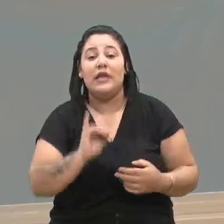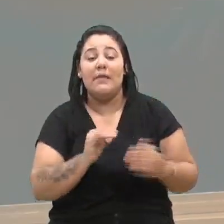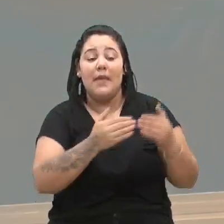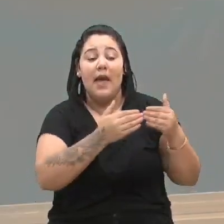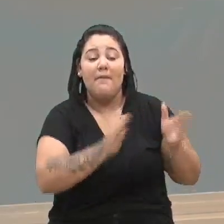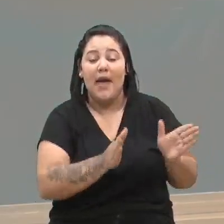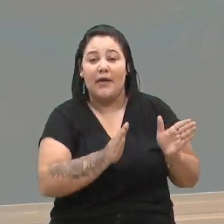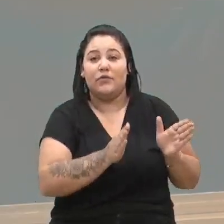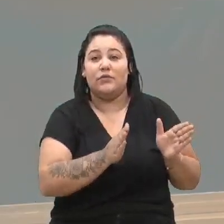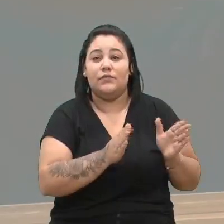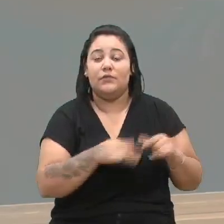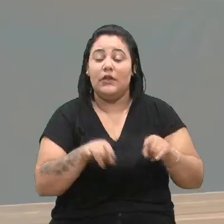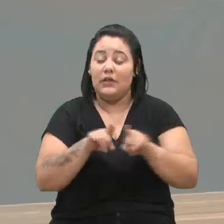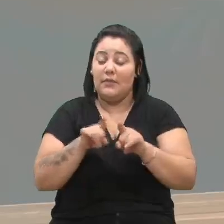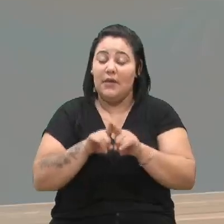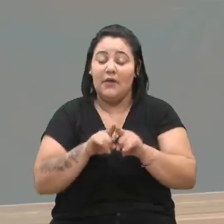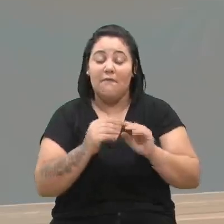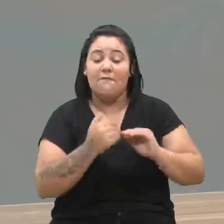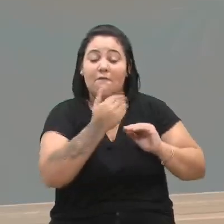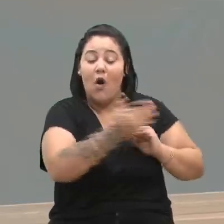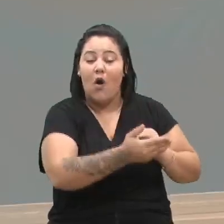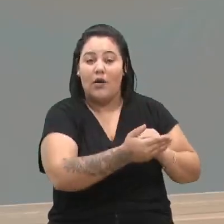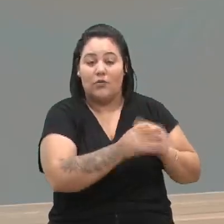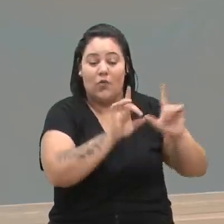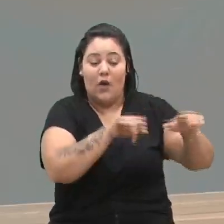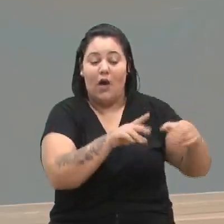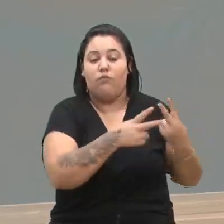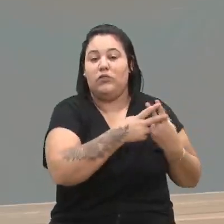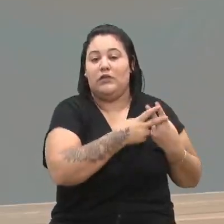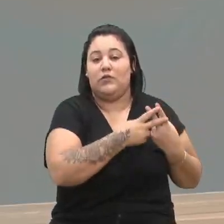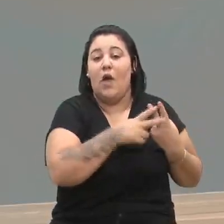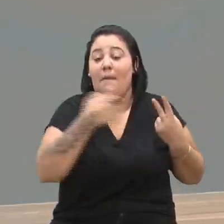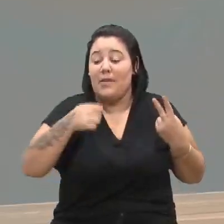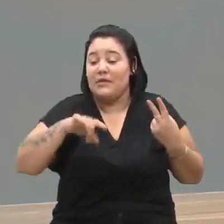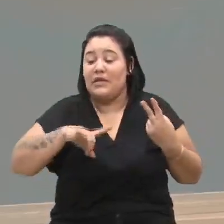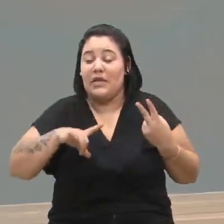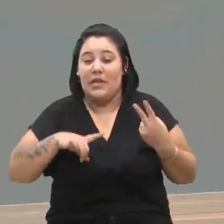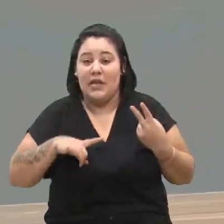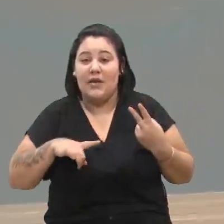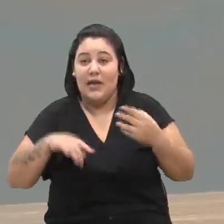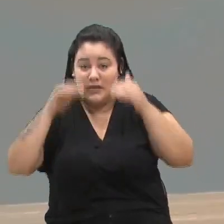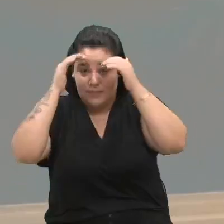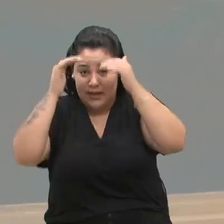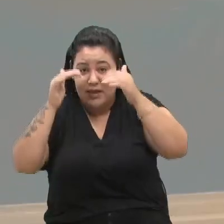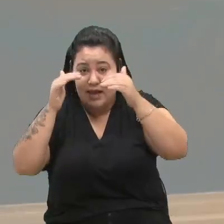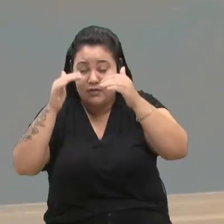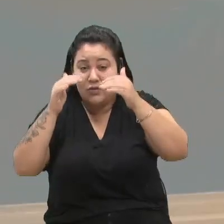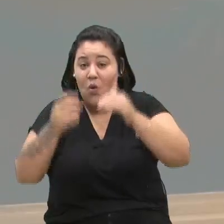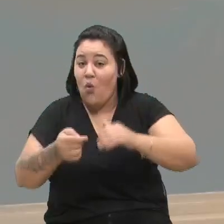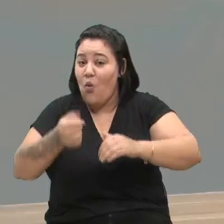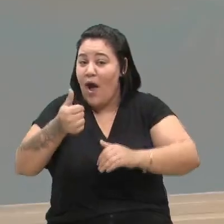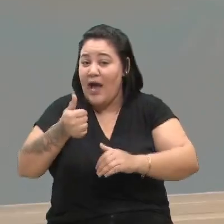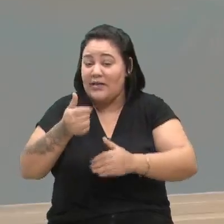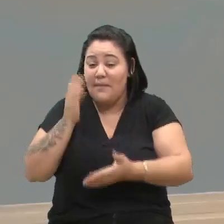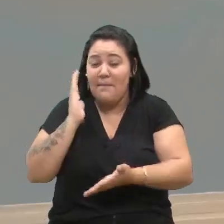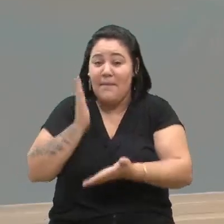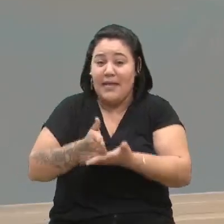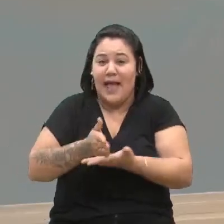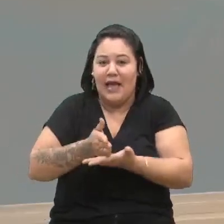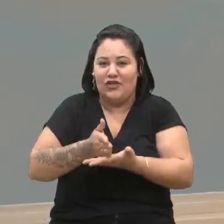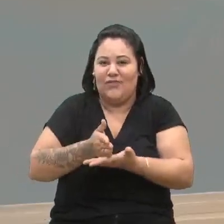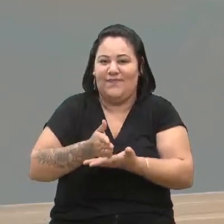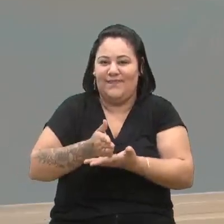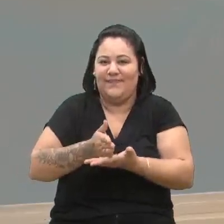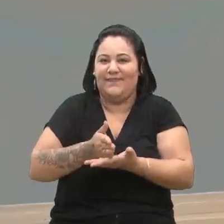cumprindo pena fora do presídio. Ele tem que ter cumprido já 1/6 da sua pena, ou 1/4